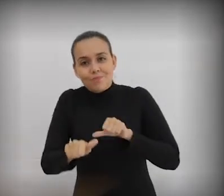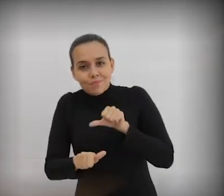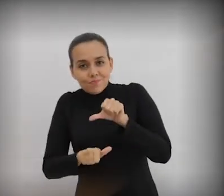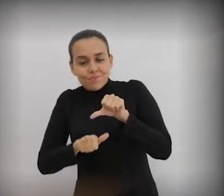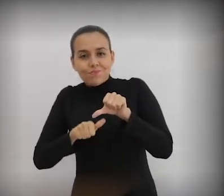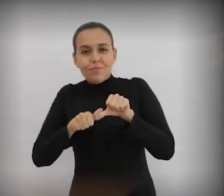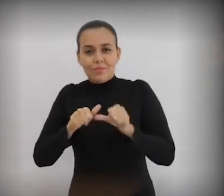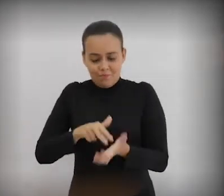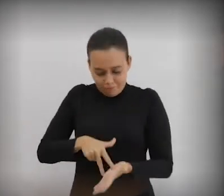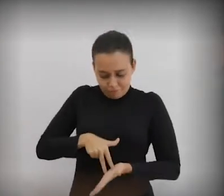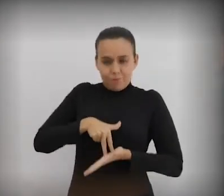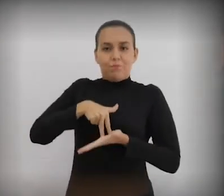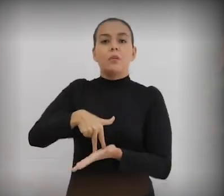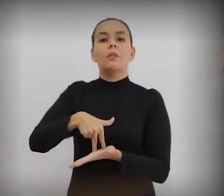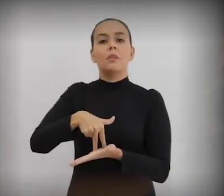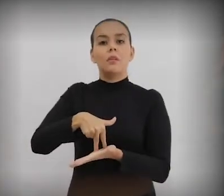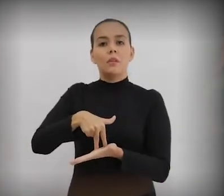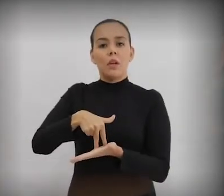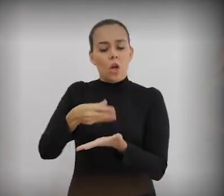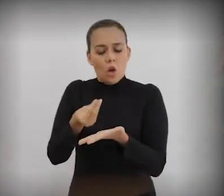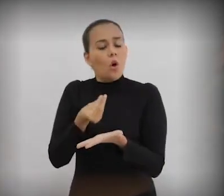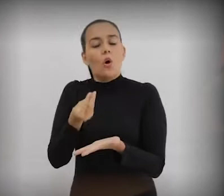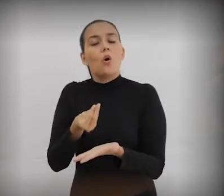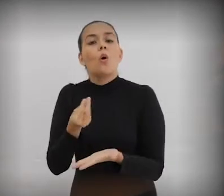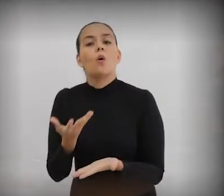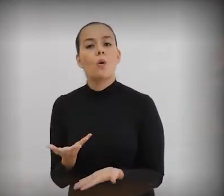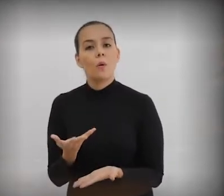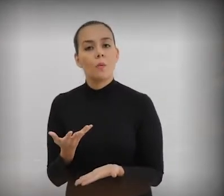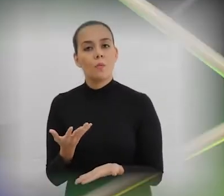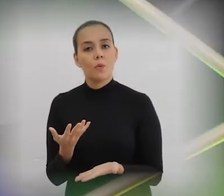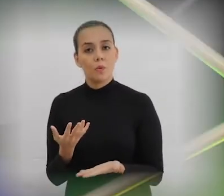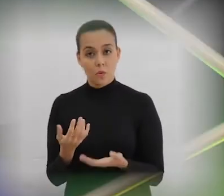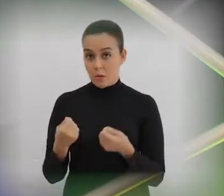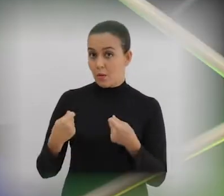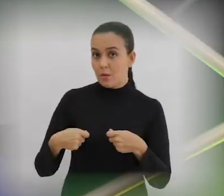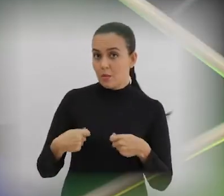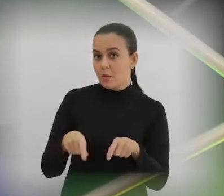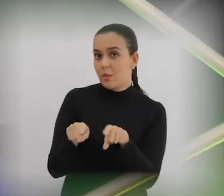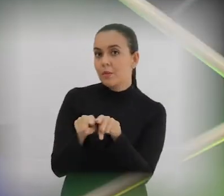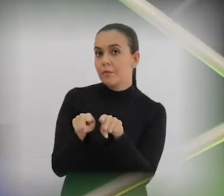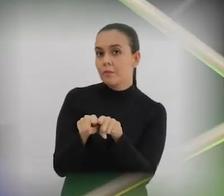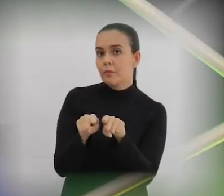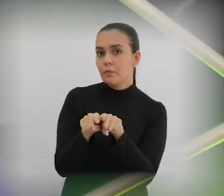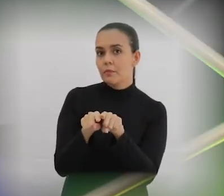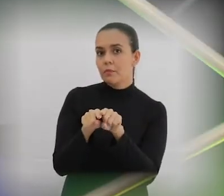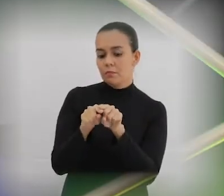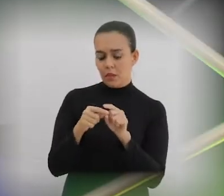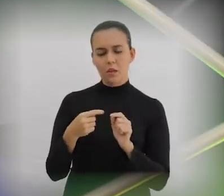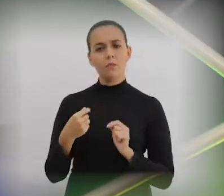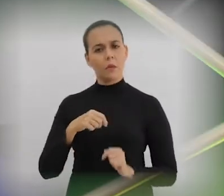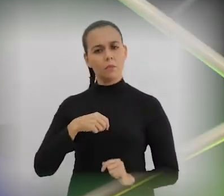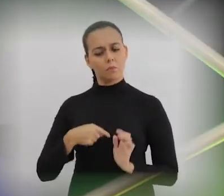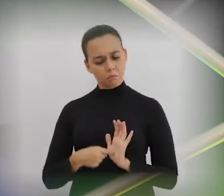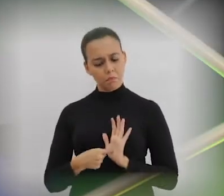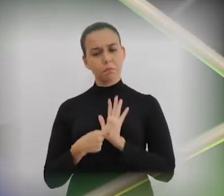e mostrar de que engrenagem aquilo é feito. Além do mais, uma vez que assume isso, ele não pode